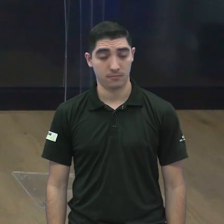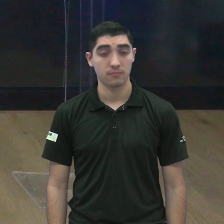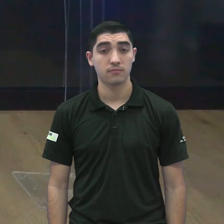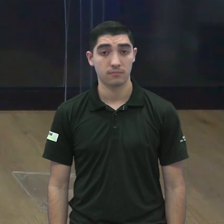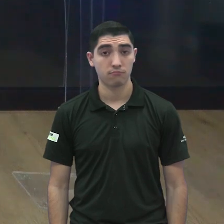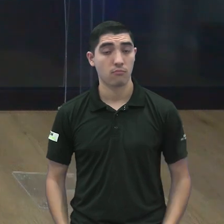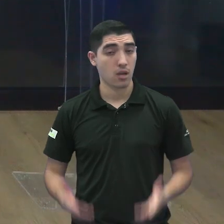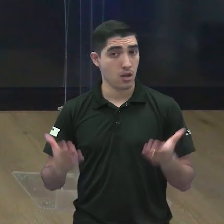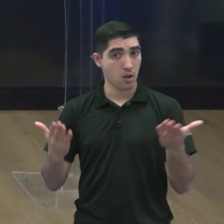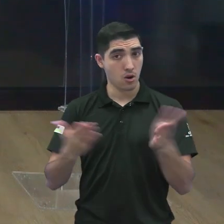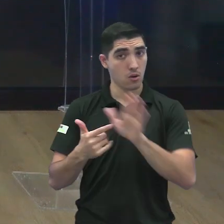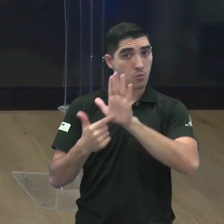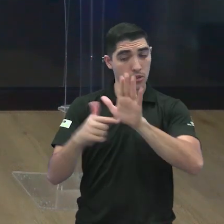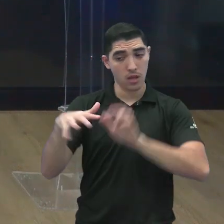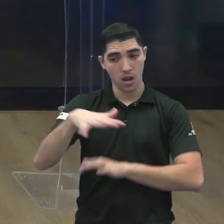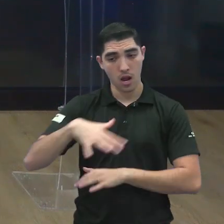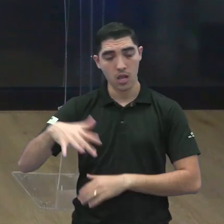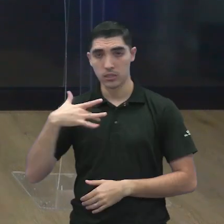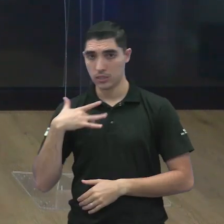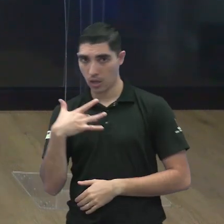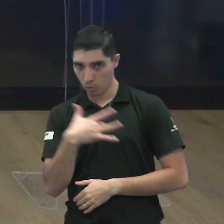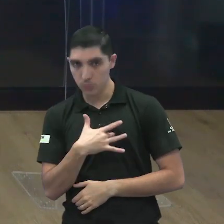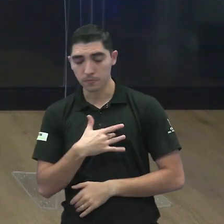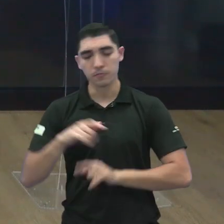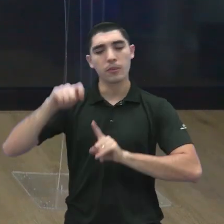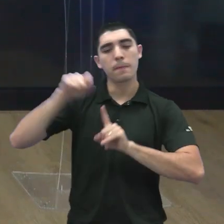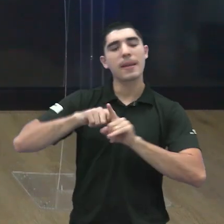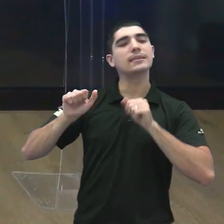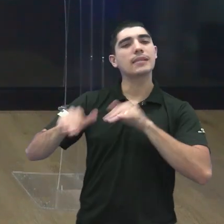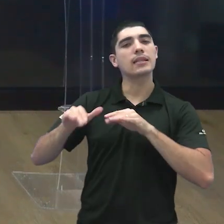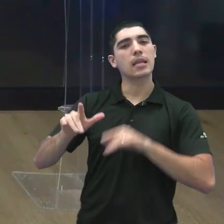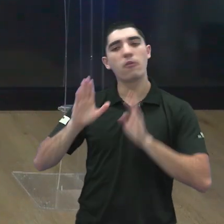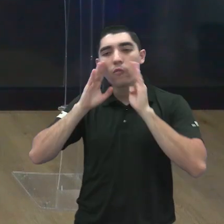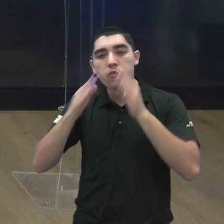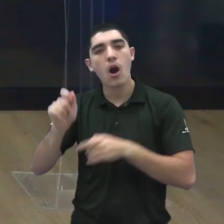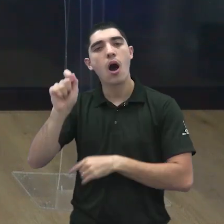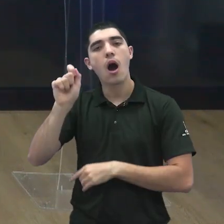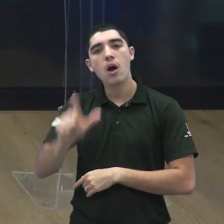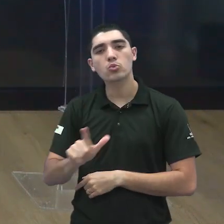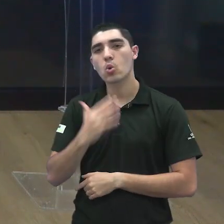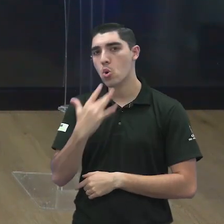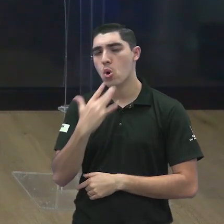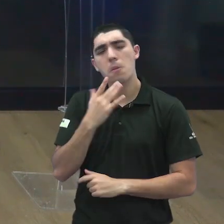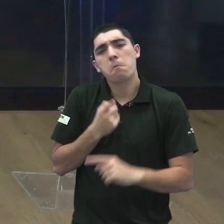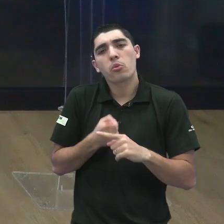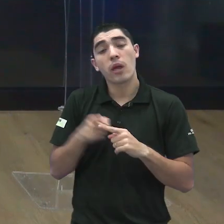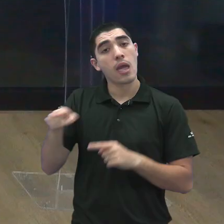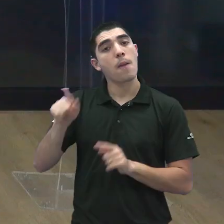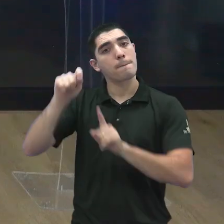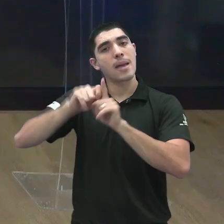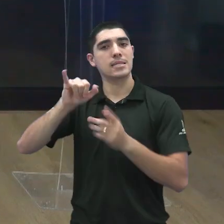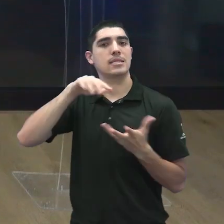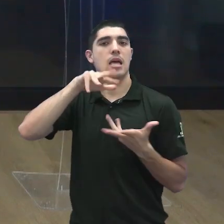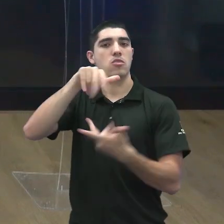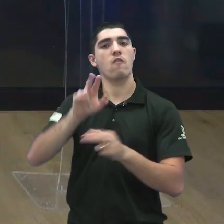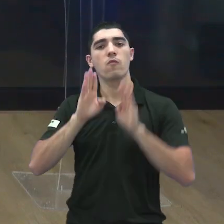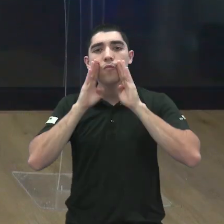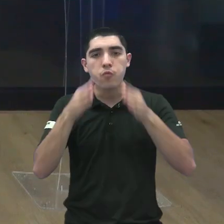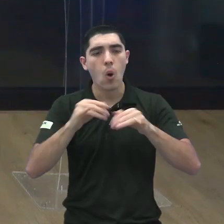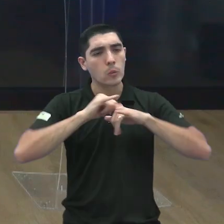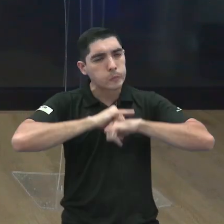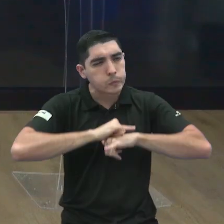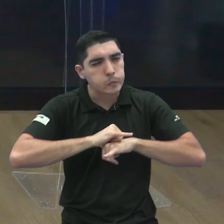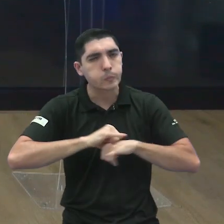Nosso assunto agora é saúde. O mês de setembro ganha a cor azul para marcar o mês internacional de conscientização